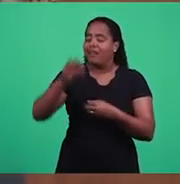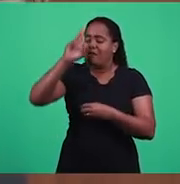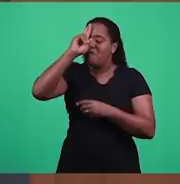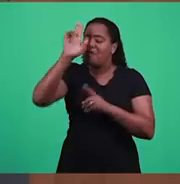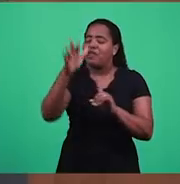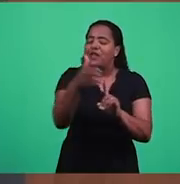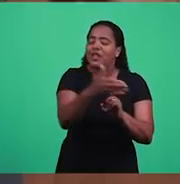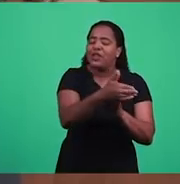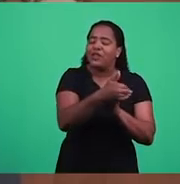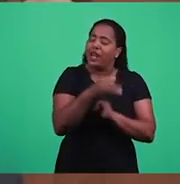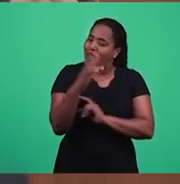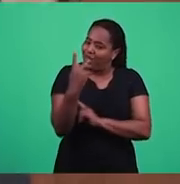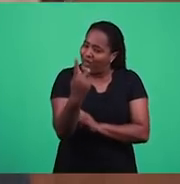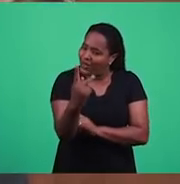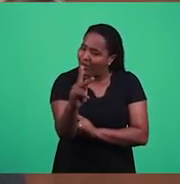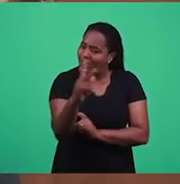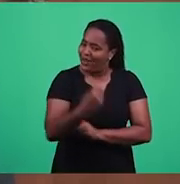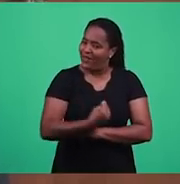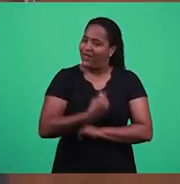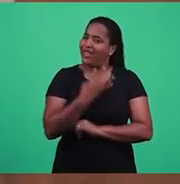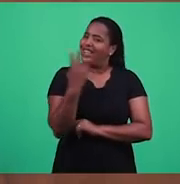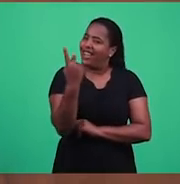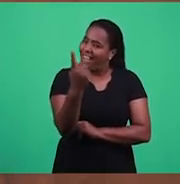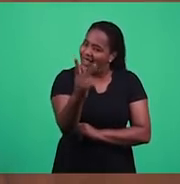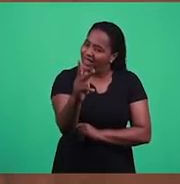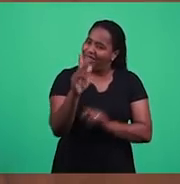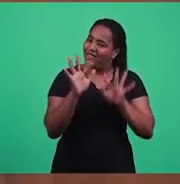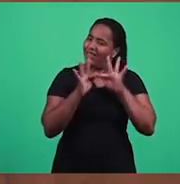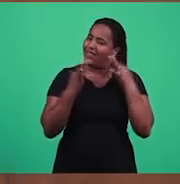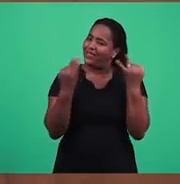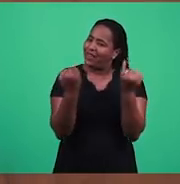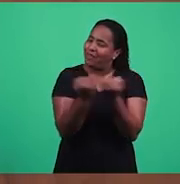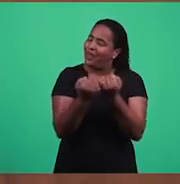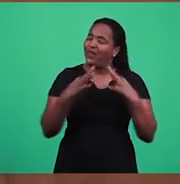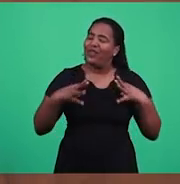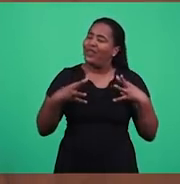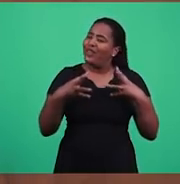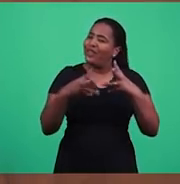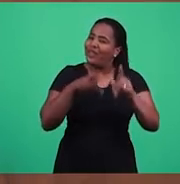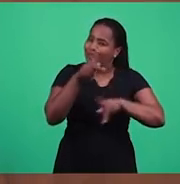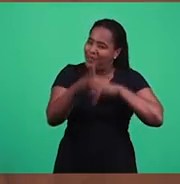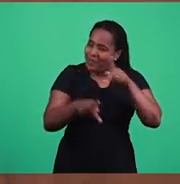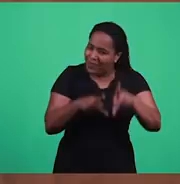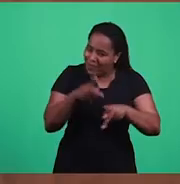o livramento para você, para sua família, para todo o povo de Deus.